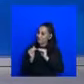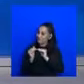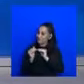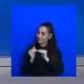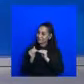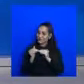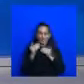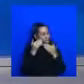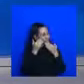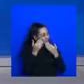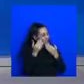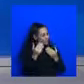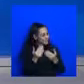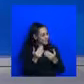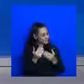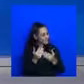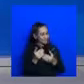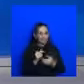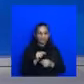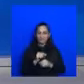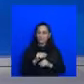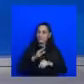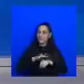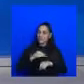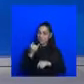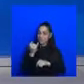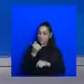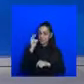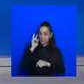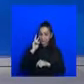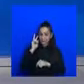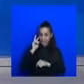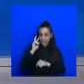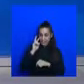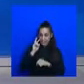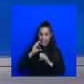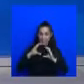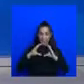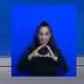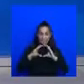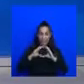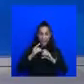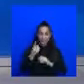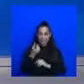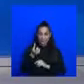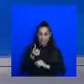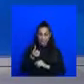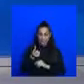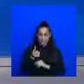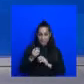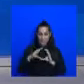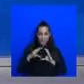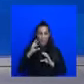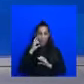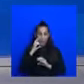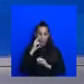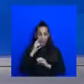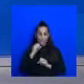confirmo. Obrigado. É importante lembrar aqui que a dezena 16 ali, a bola rosa, número